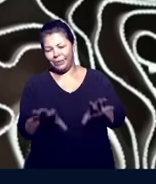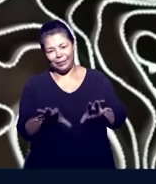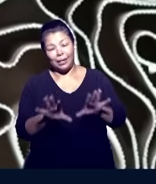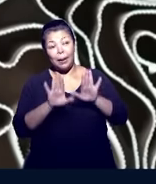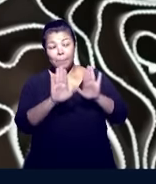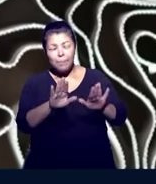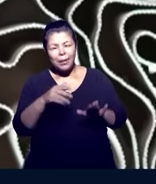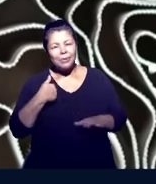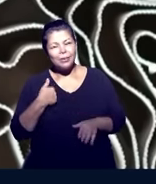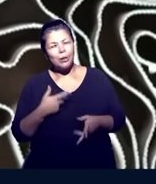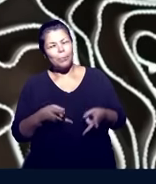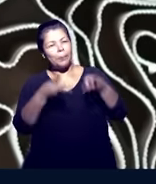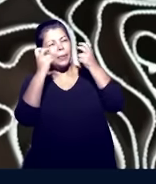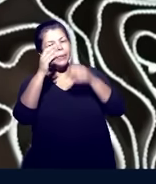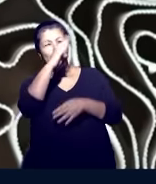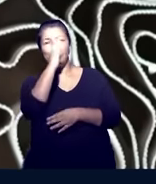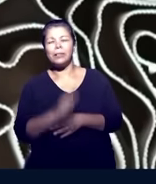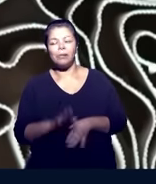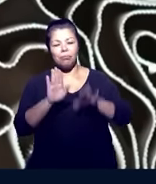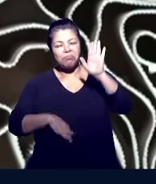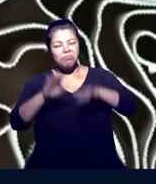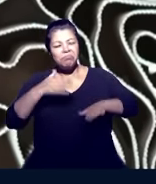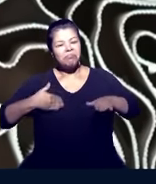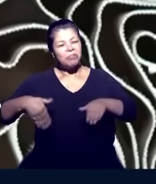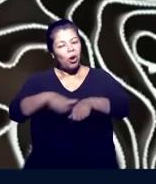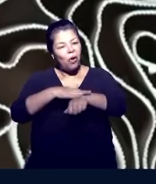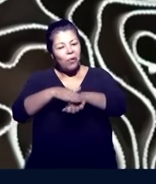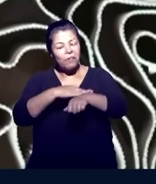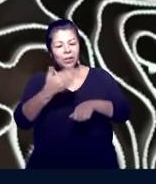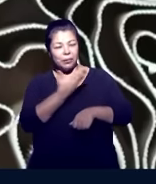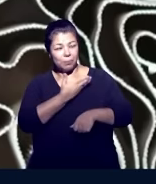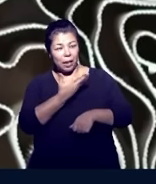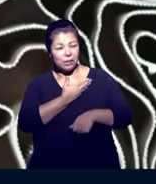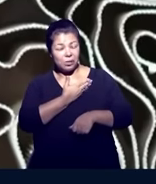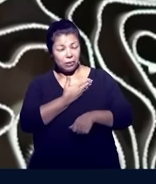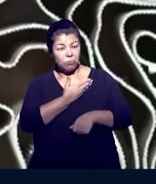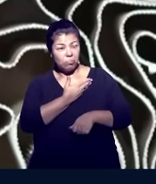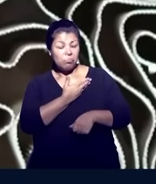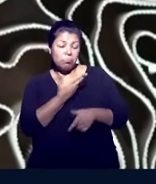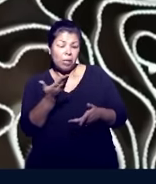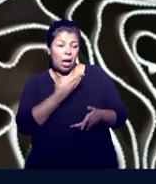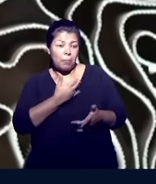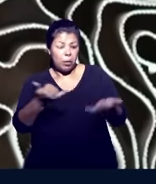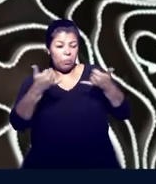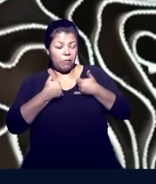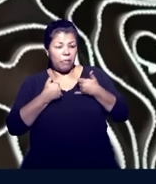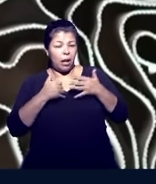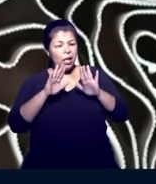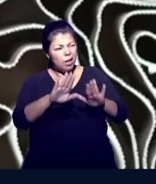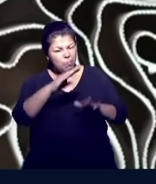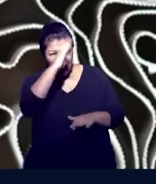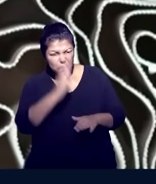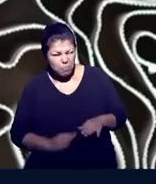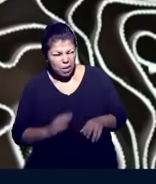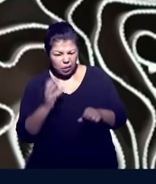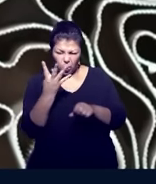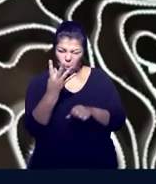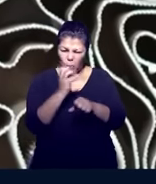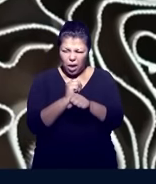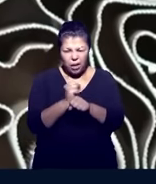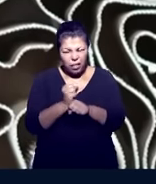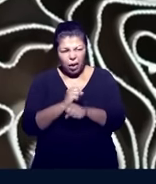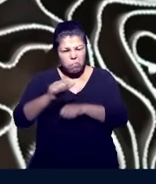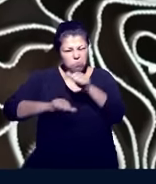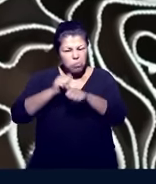Olha quando olha o Brasil hoje às vezes eu converso com alguns amigos meus eles falam o seguinte Olha o Brasil não mudou nada em 40 anos disse olha isso não é verdade disse não o